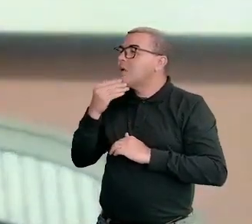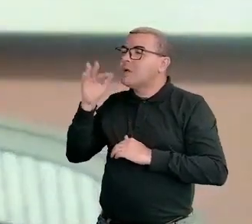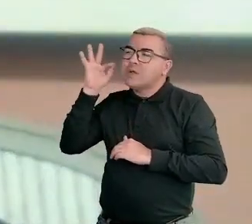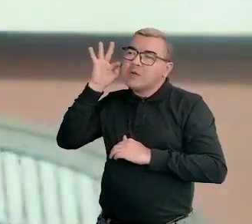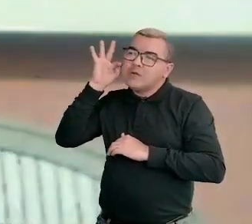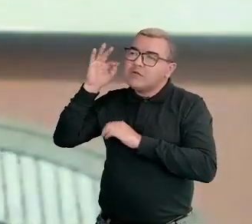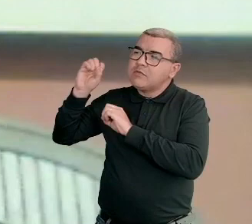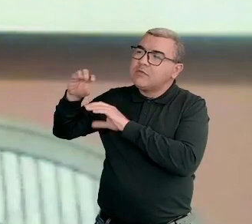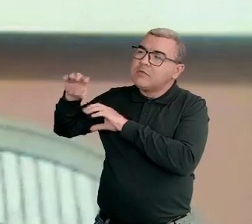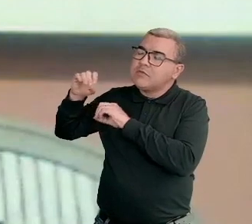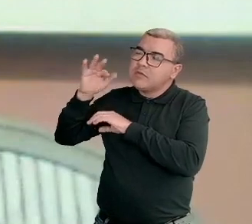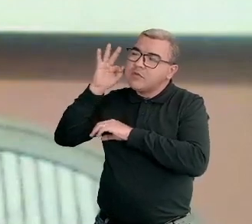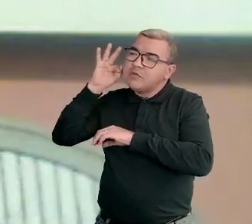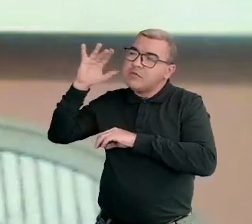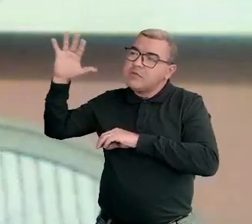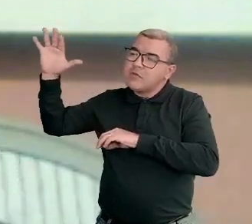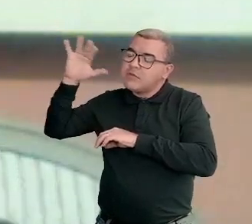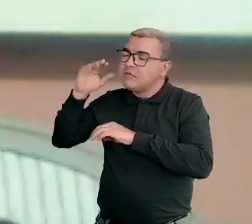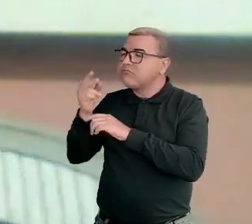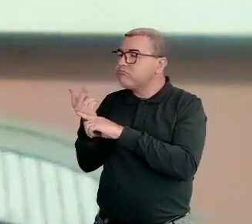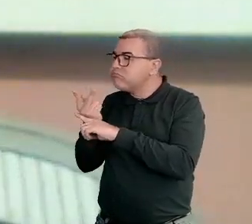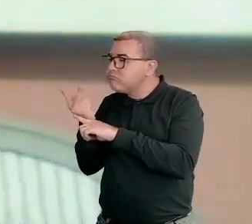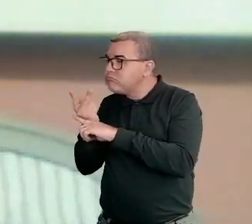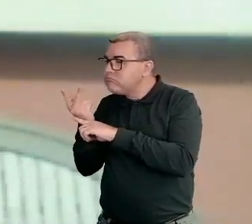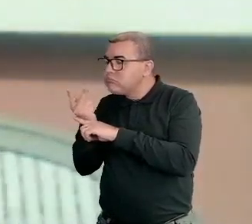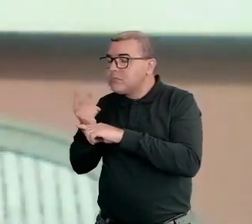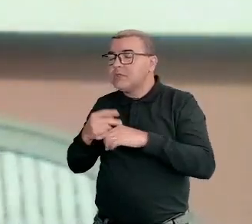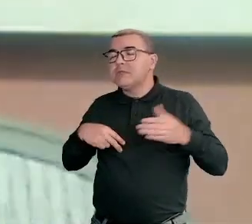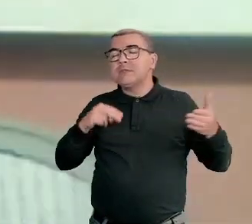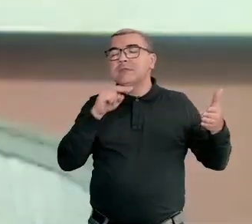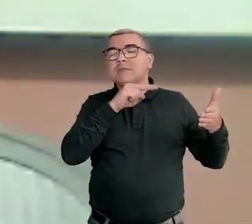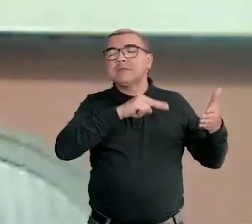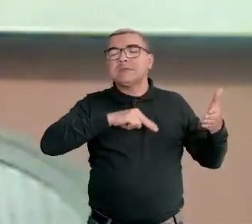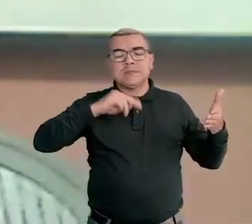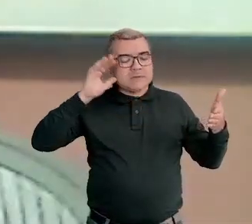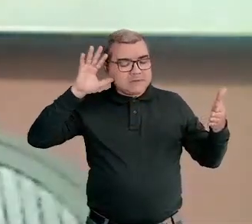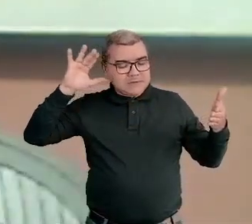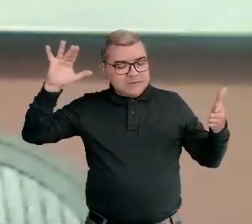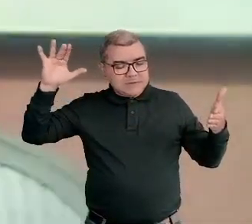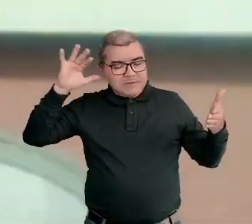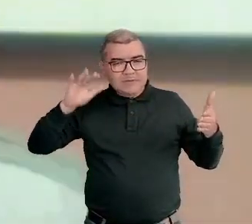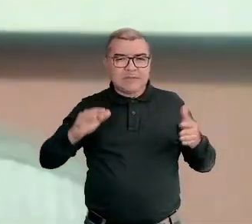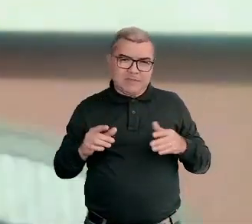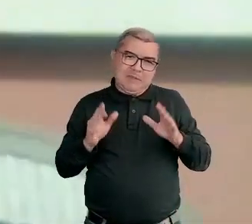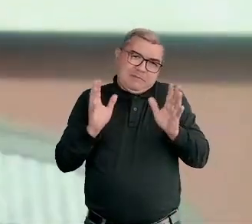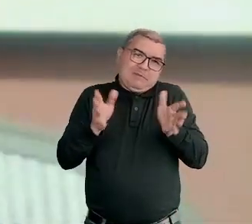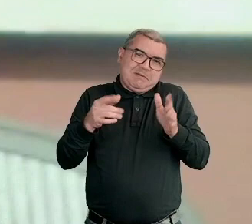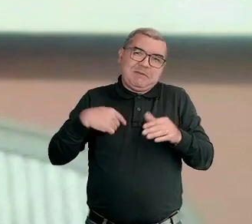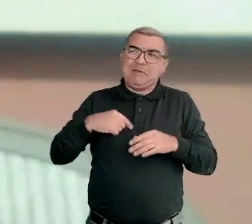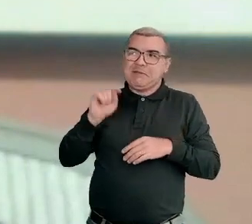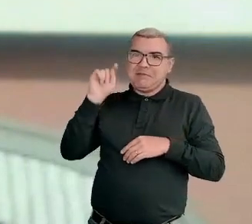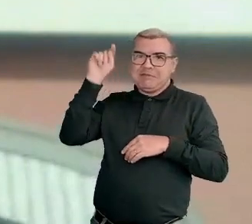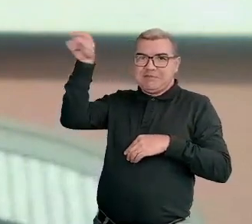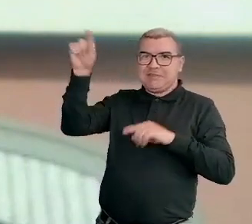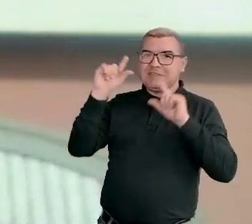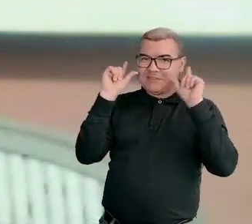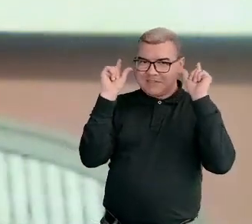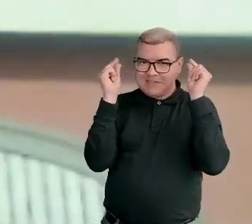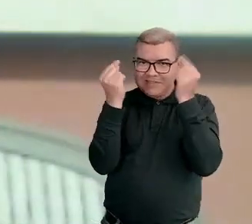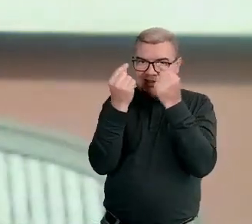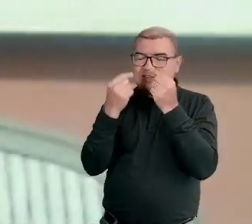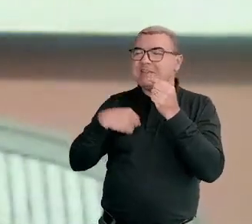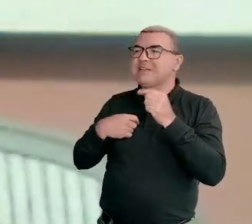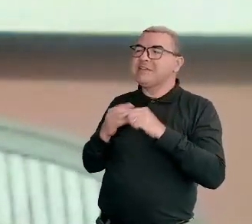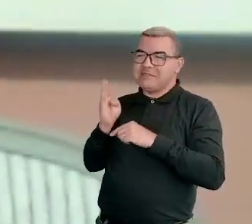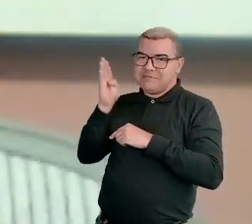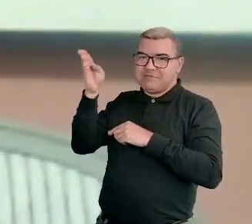para encontrar. E eu encontrei. Então, assim, eu até tive o privilégio de fazer isso acompanhado de um grande filósofo, que era o Sérgio Paulo Roané, né?